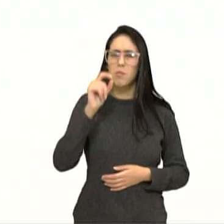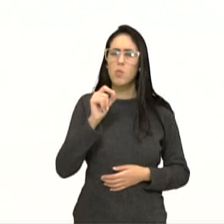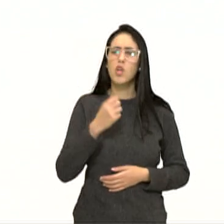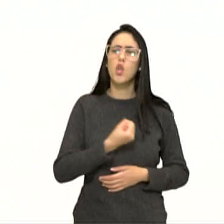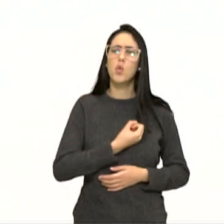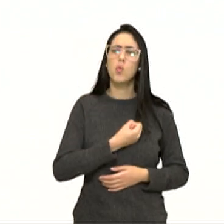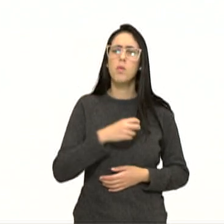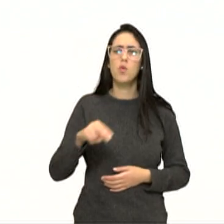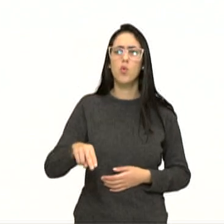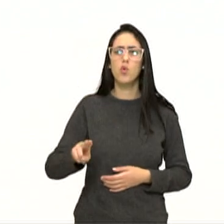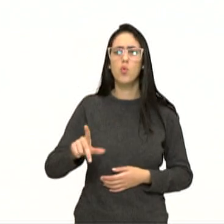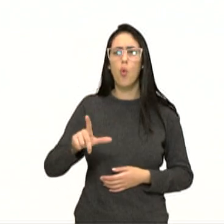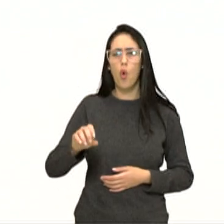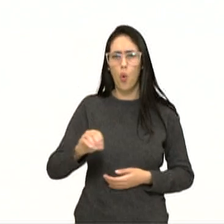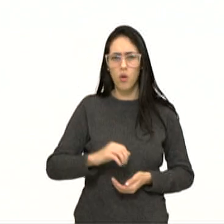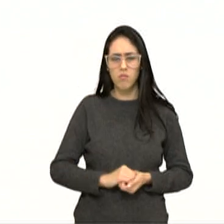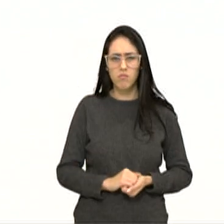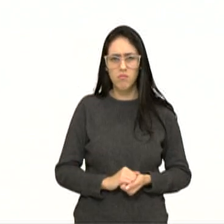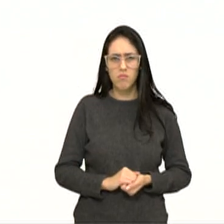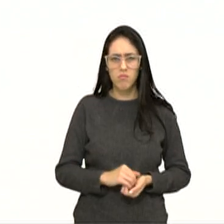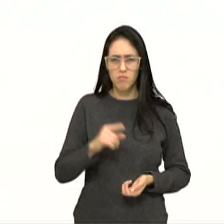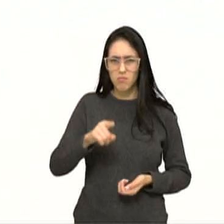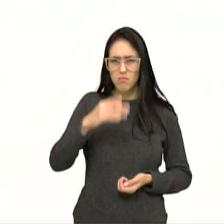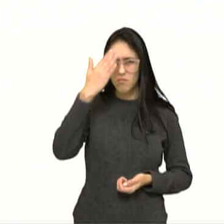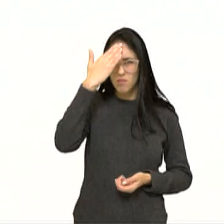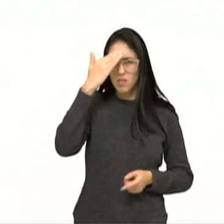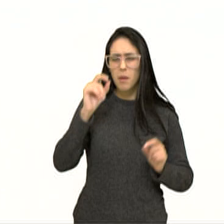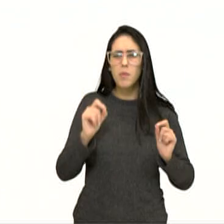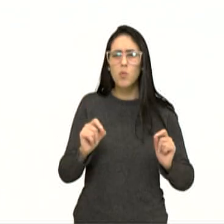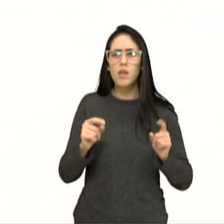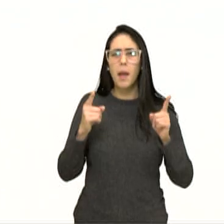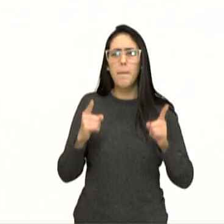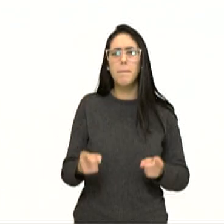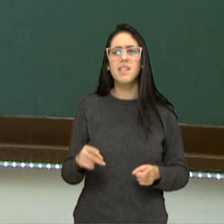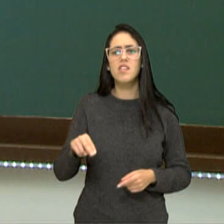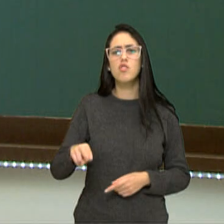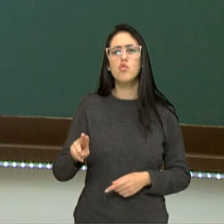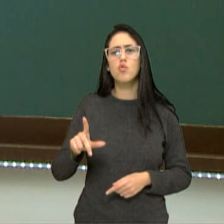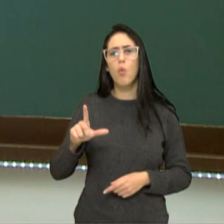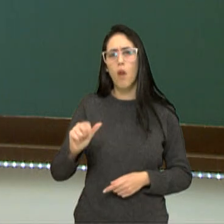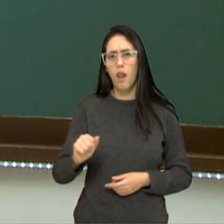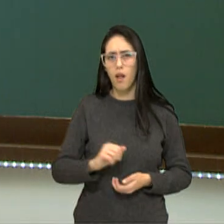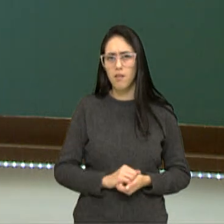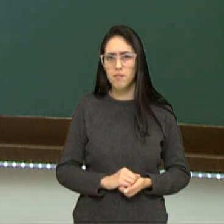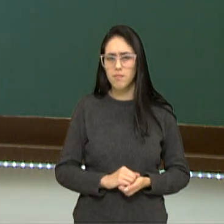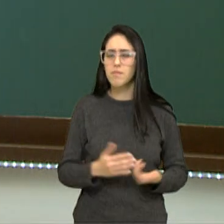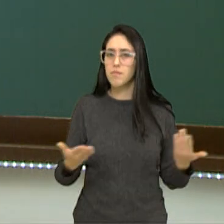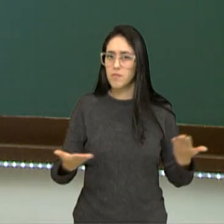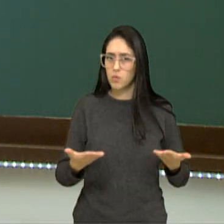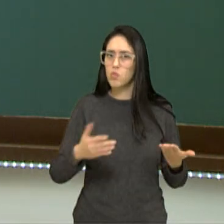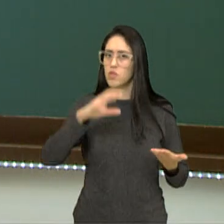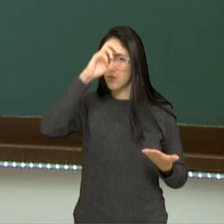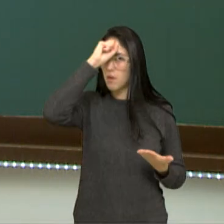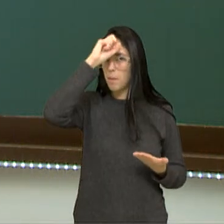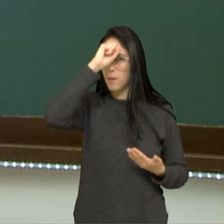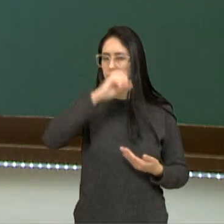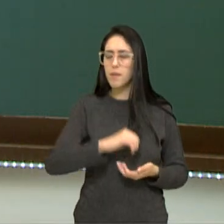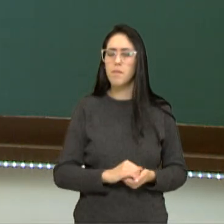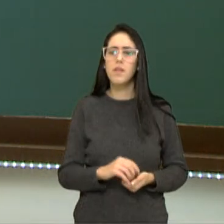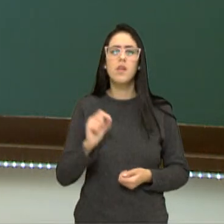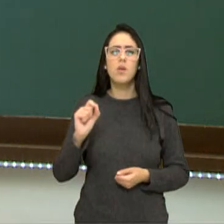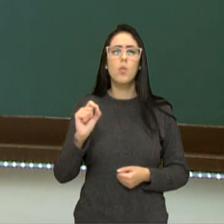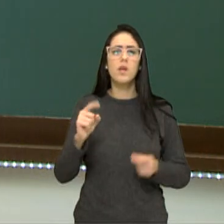nulo? Mas o que é uma matriz nula? Hoje a gente vai aprender sobre esse assunto. E o que é uma